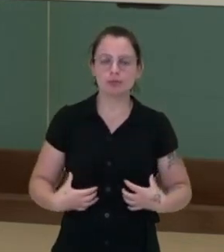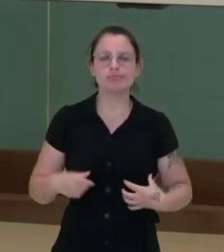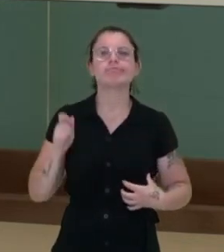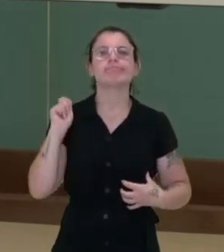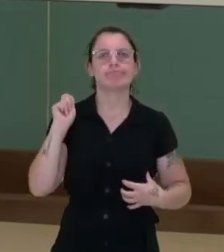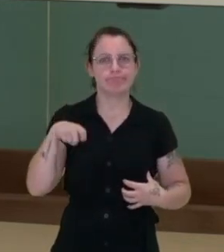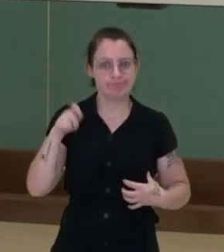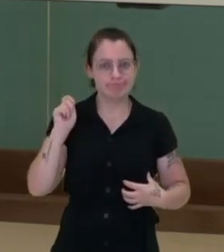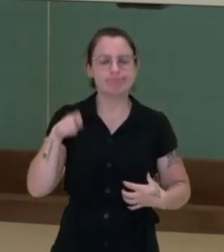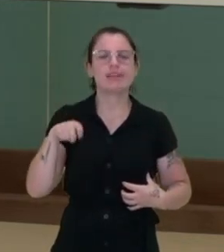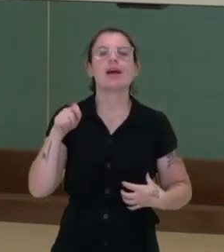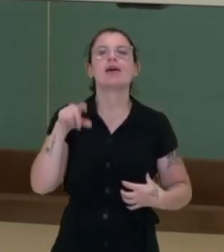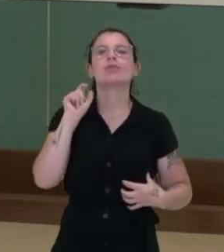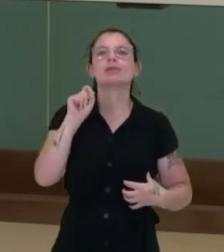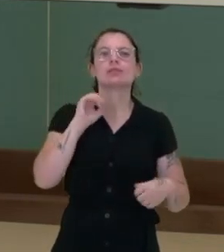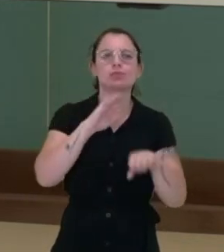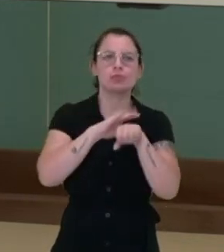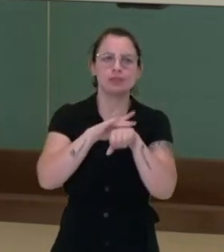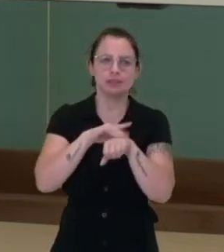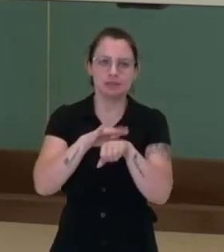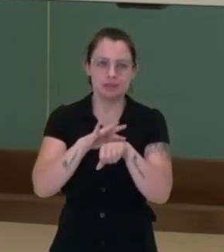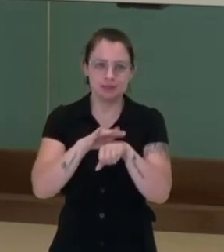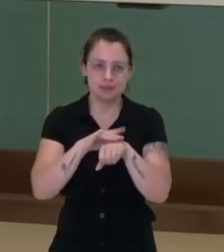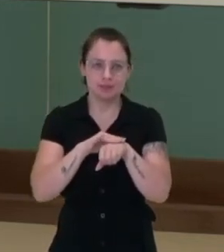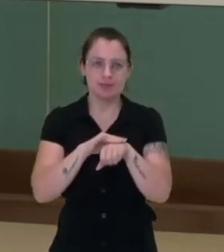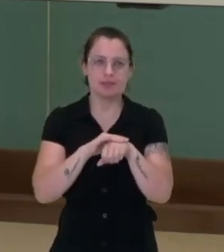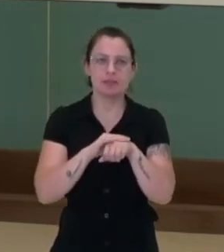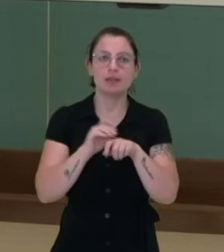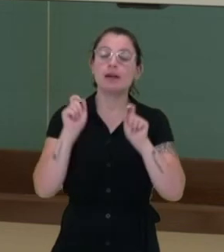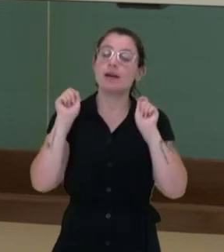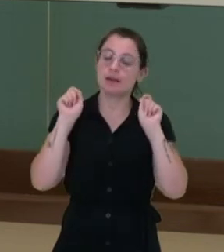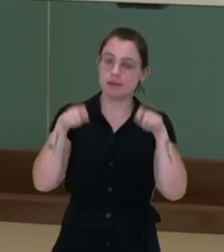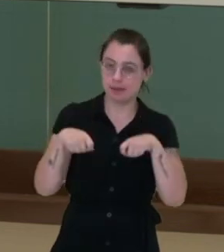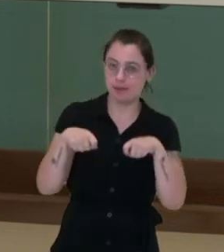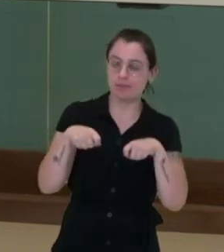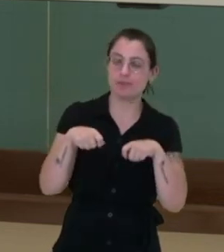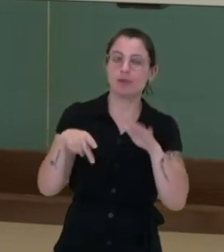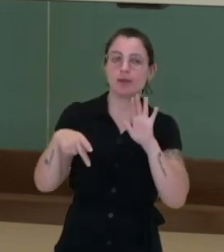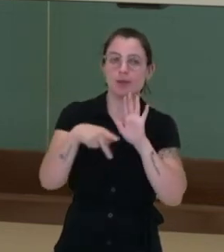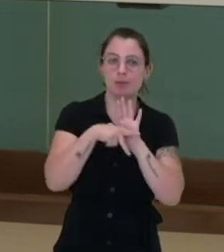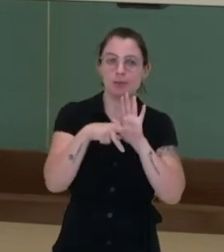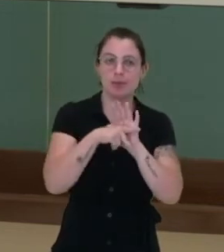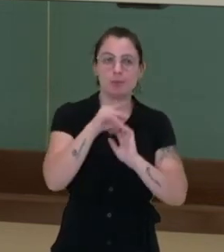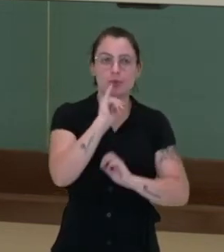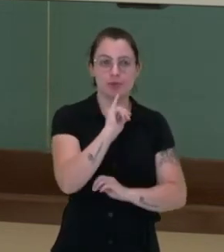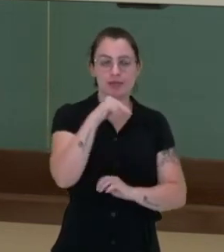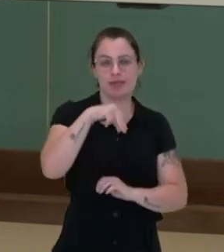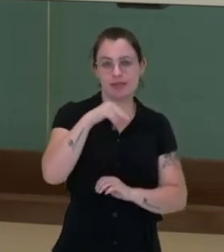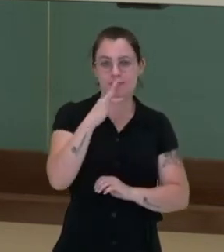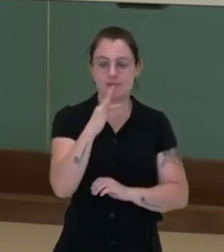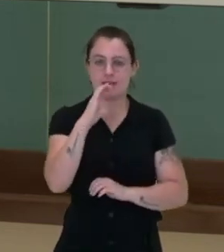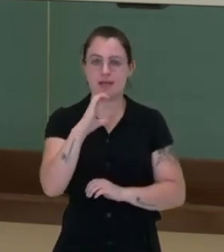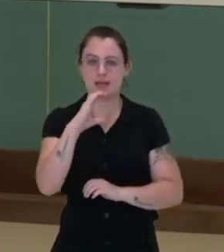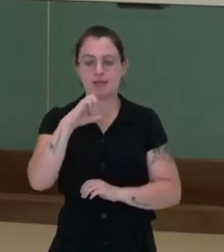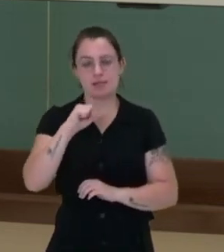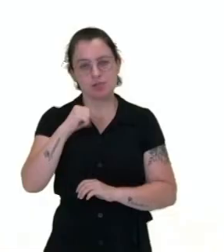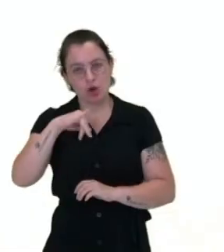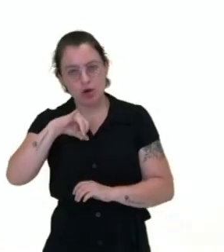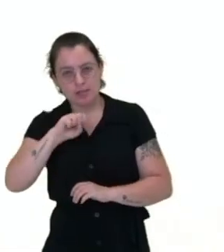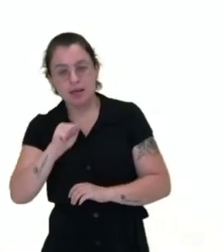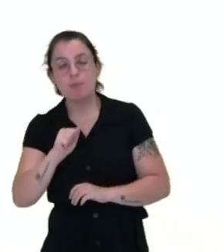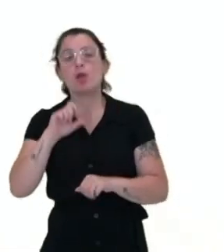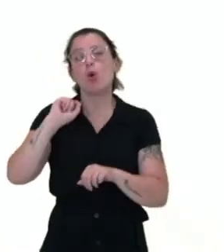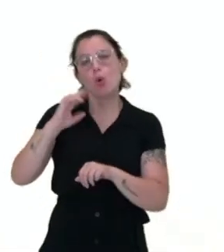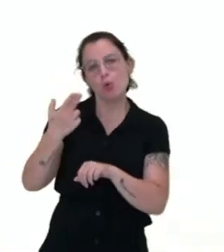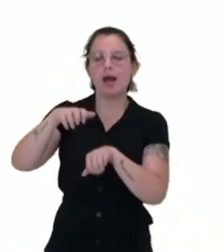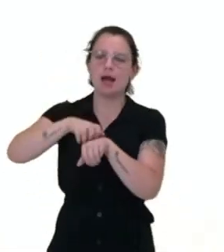por diversas doenças, as quais elas podem ser infecciosas ou alérgicas. E aqui a gente tem uma animação